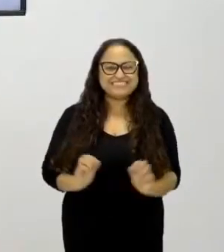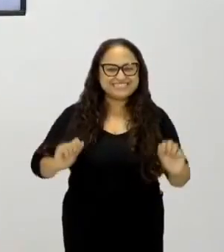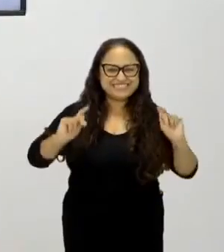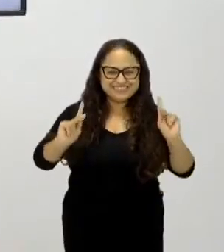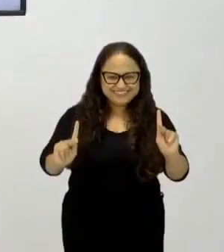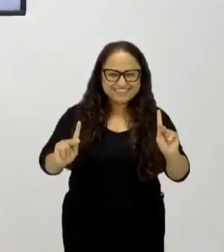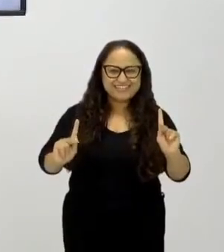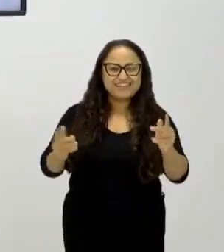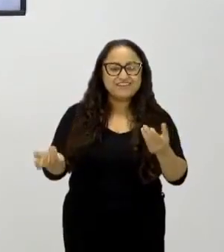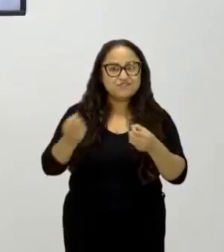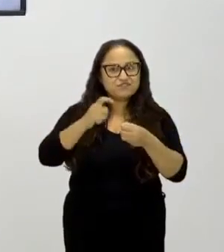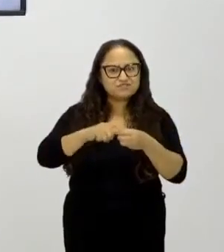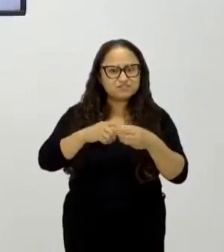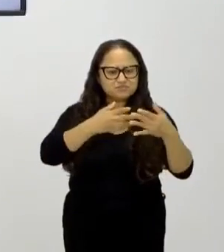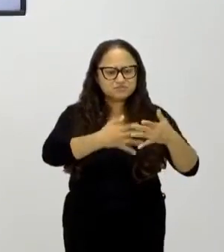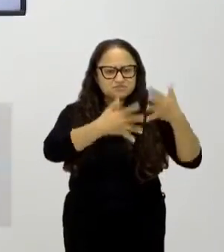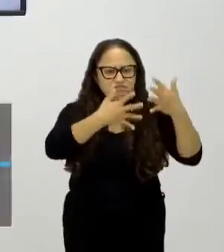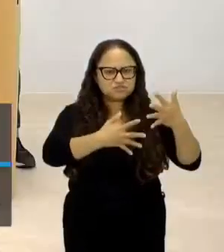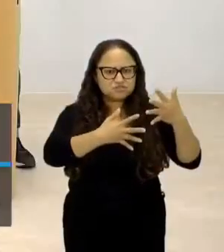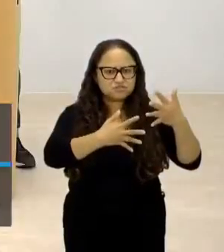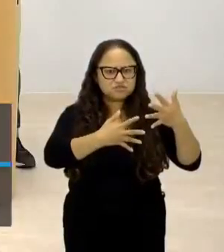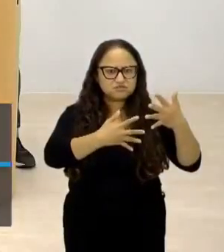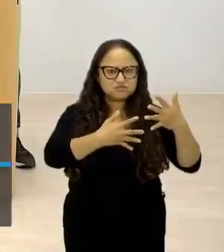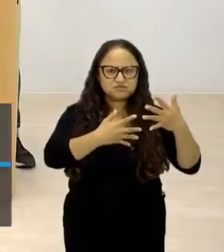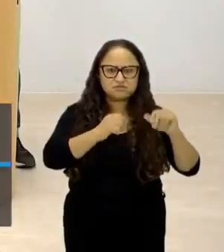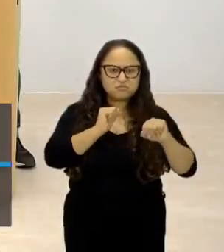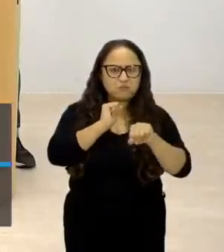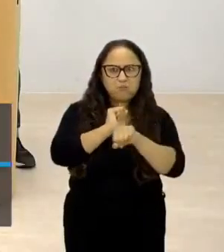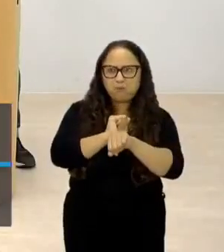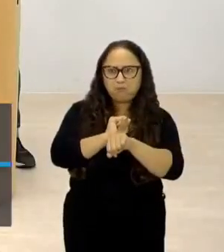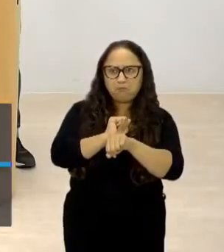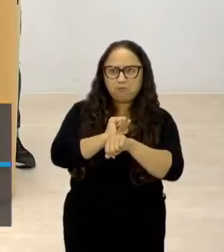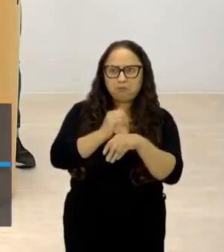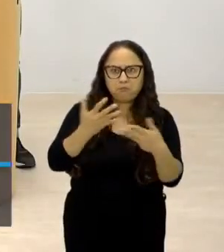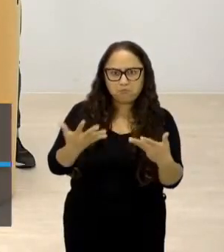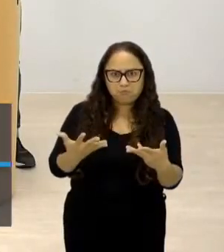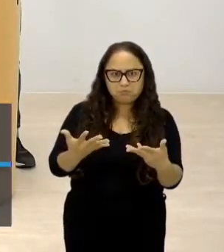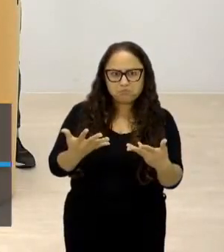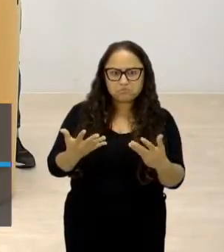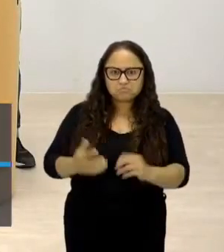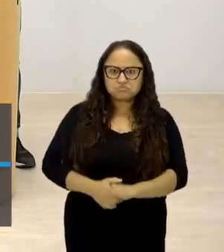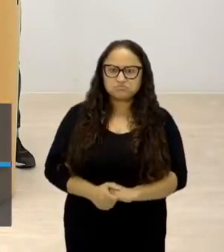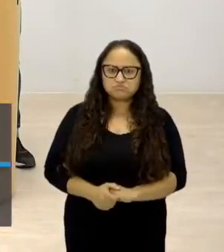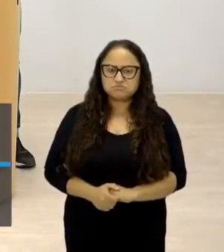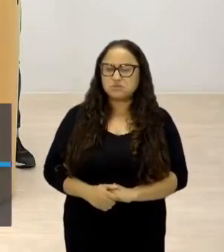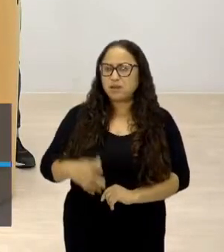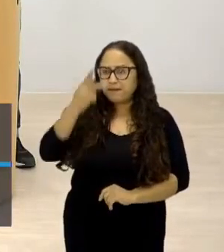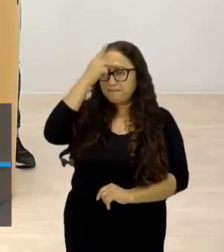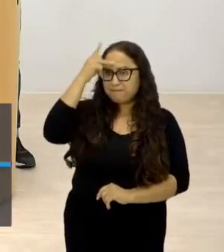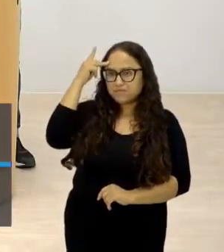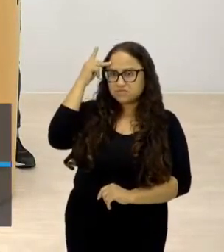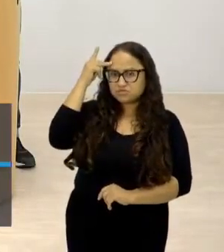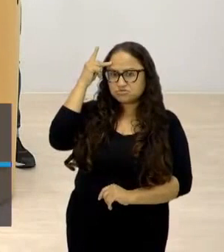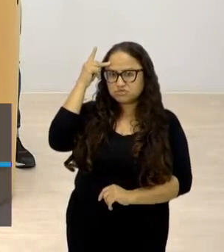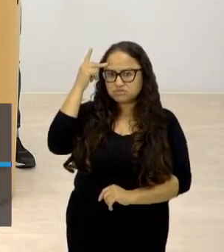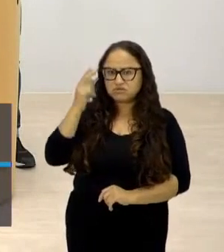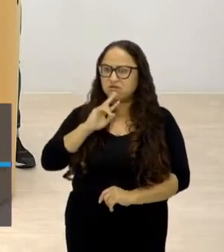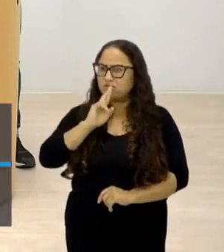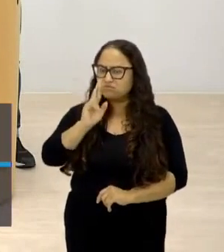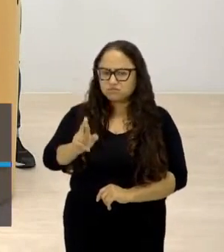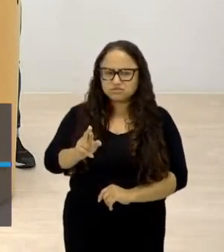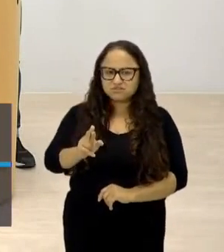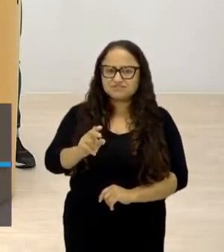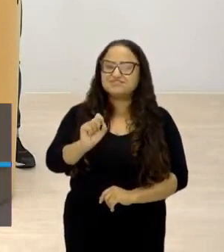Ok, Rô, we are back and the chat is stuck. Parece que o chat aí tá paradinho. O pessoal tá não mandando. Ah, tá